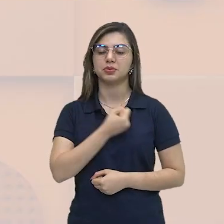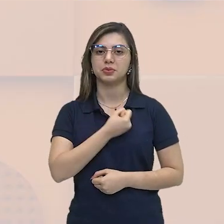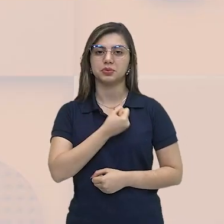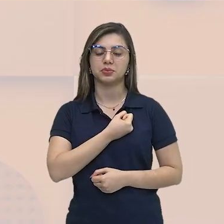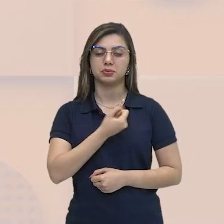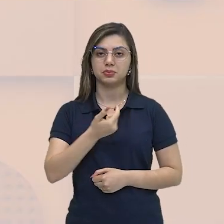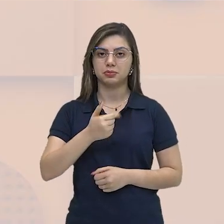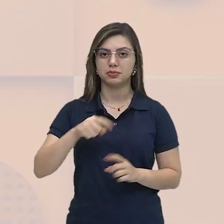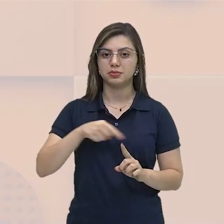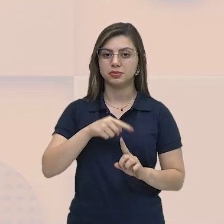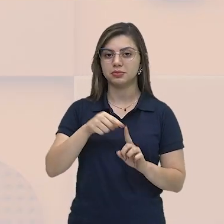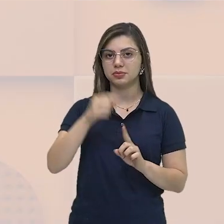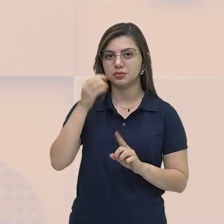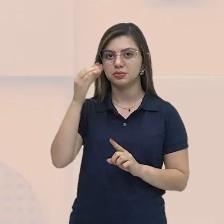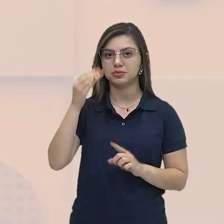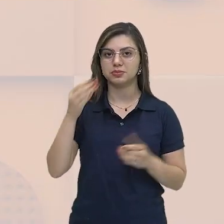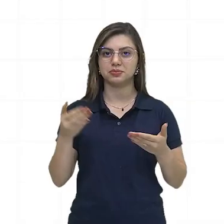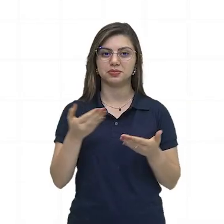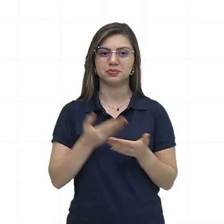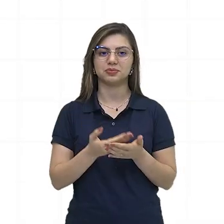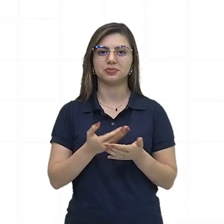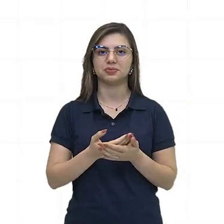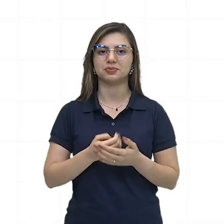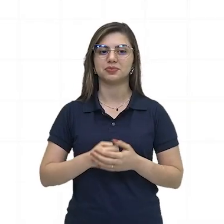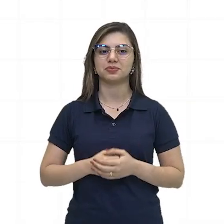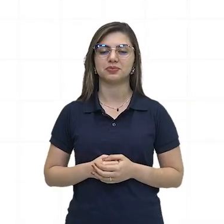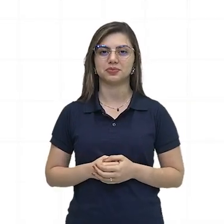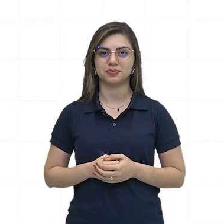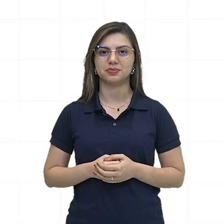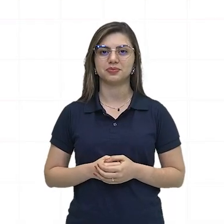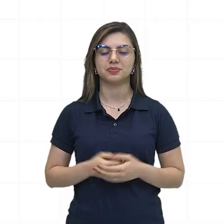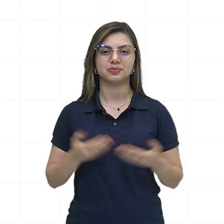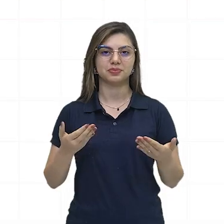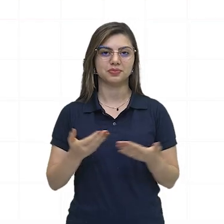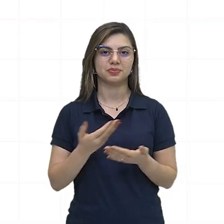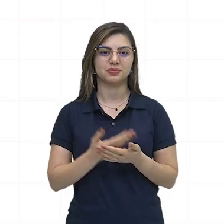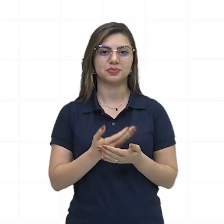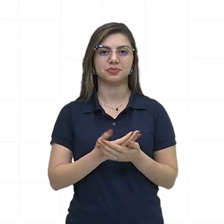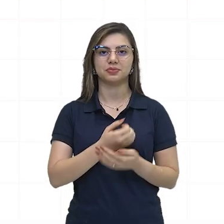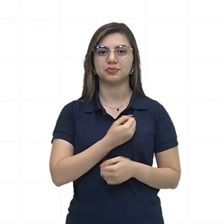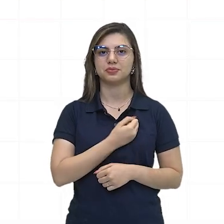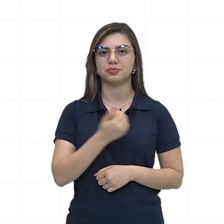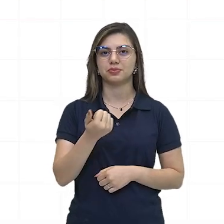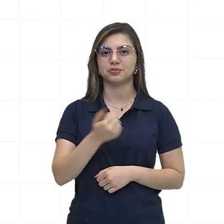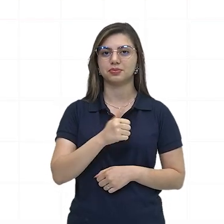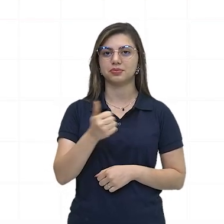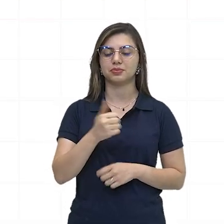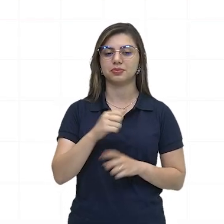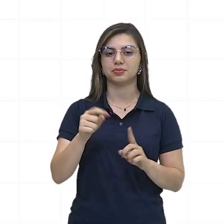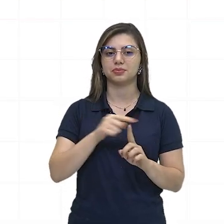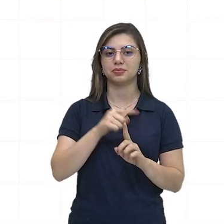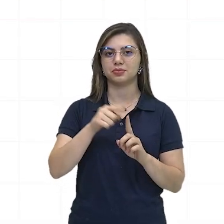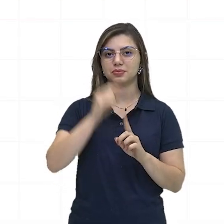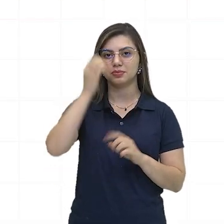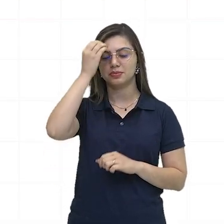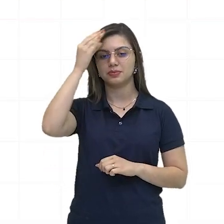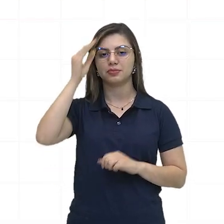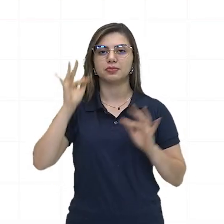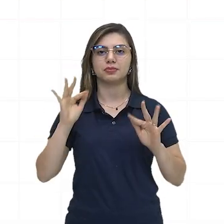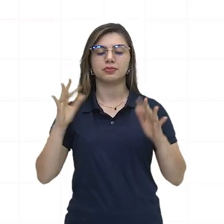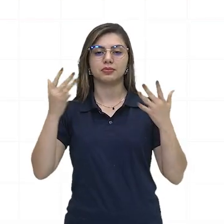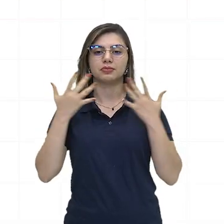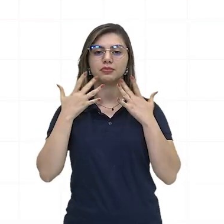e o objeto de conhecimento de nossa aula. Estamos na aula de número 11, como objeto de conhecimento,